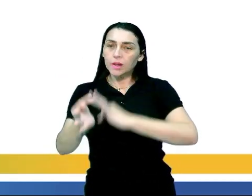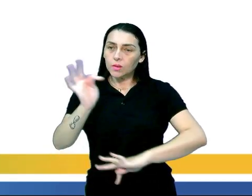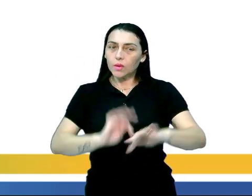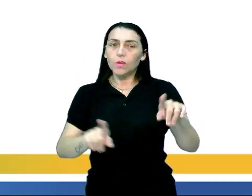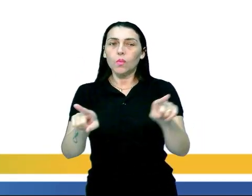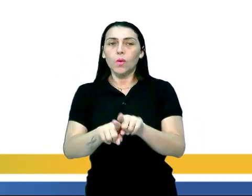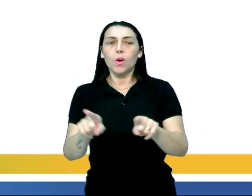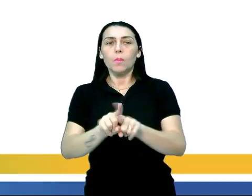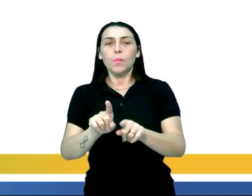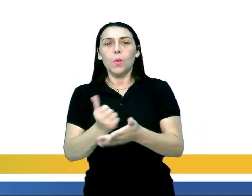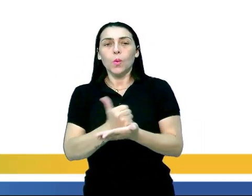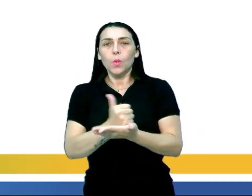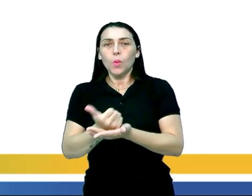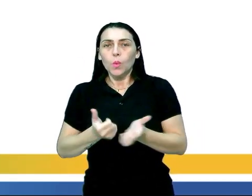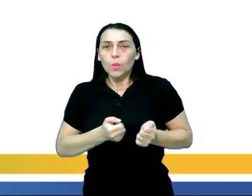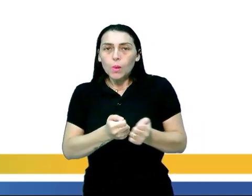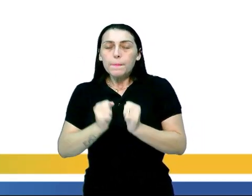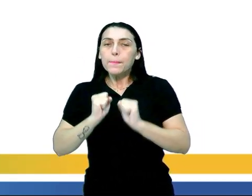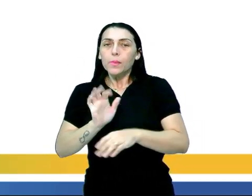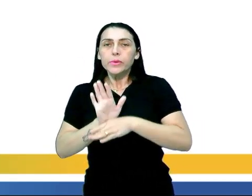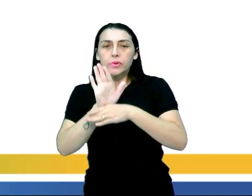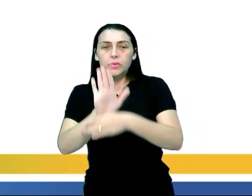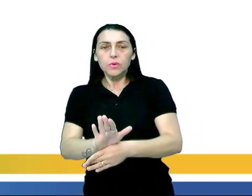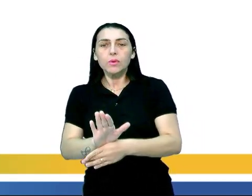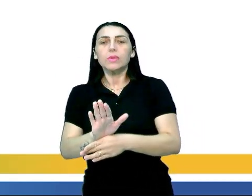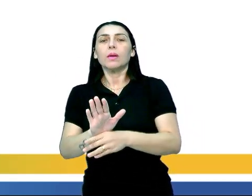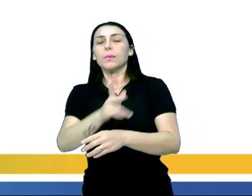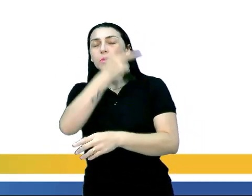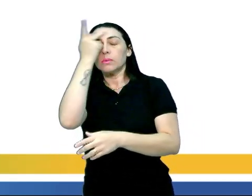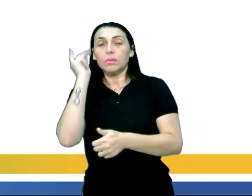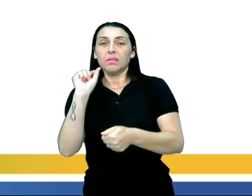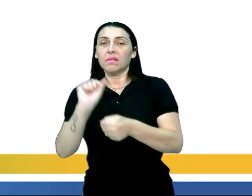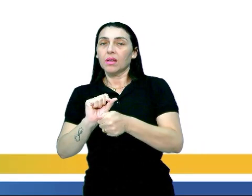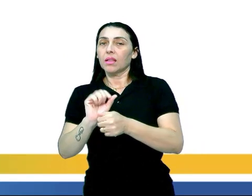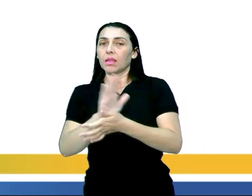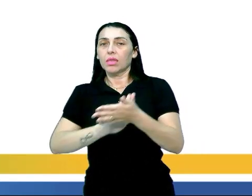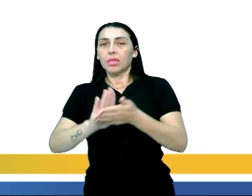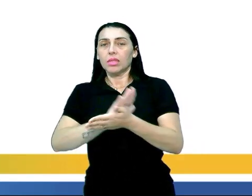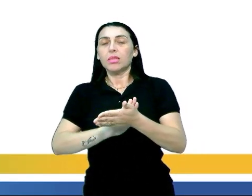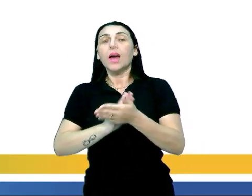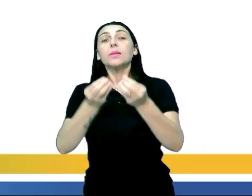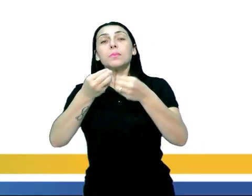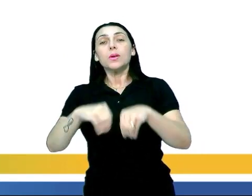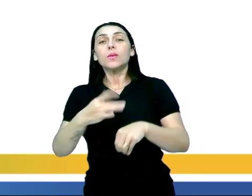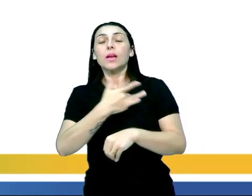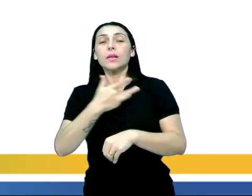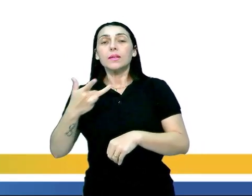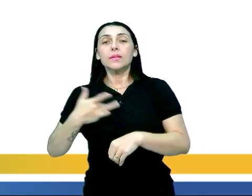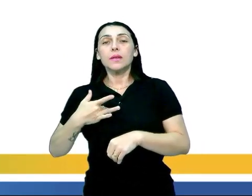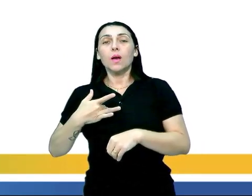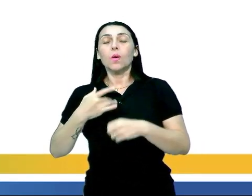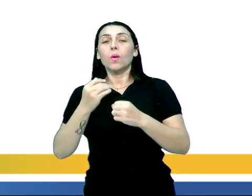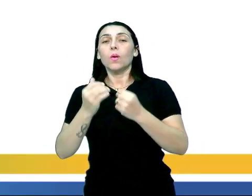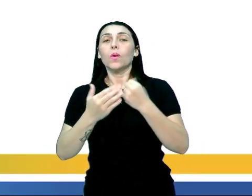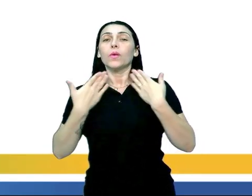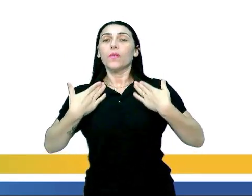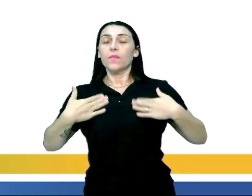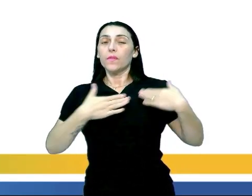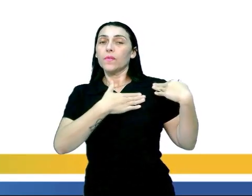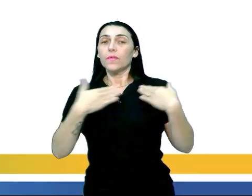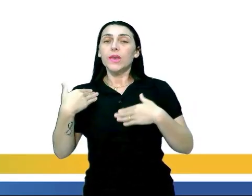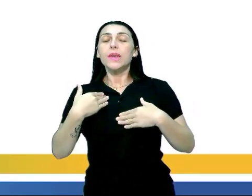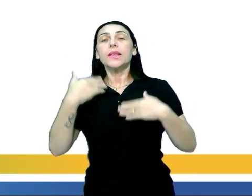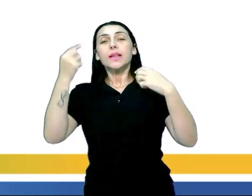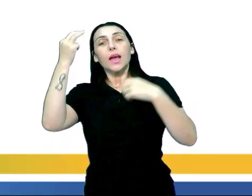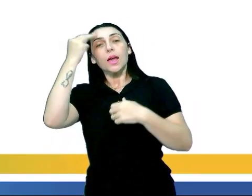tecnologias, como os videogames, pode contribuir para o sedentarismo e prejudicar a saúde física e mental do indivíduo. E aí a gente já faz